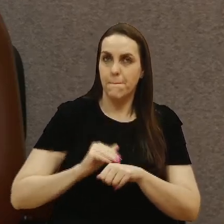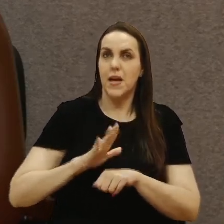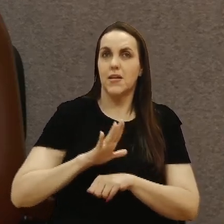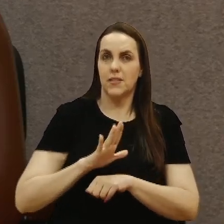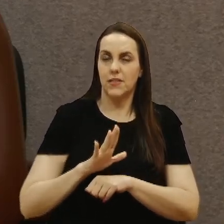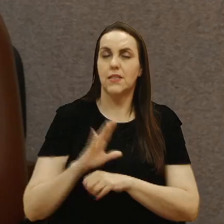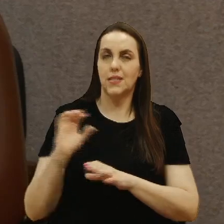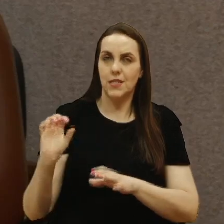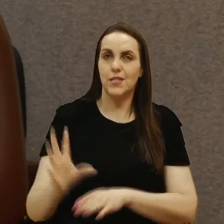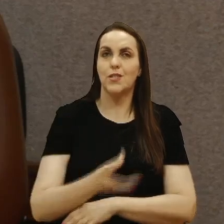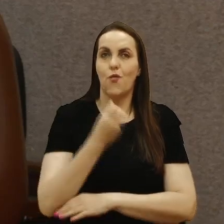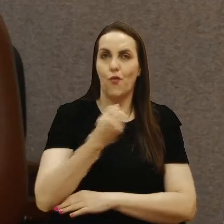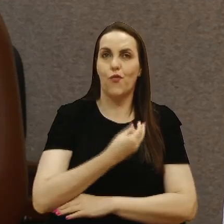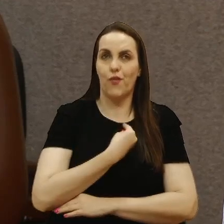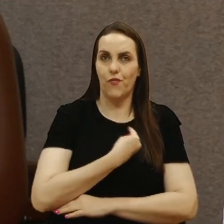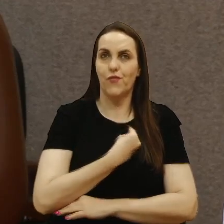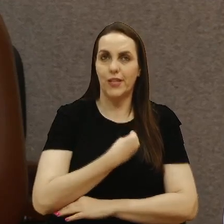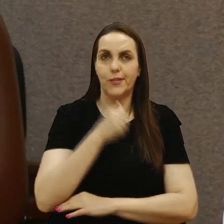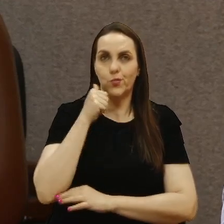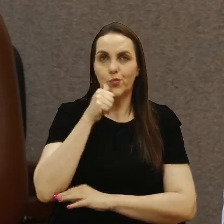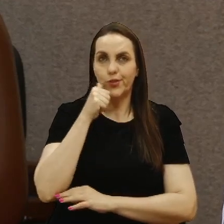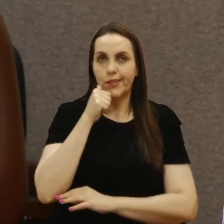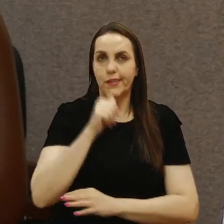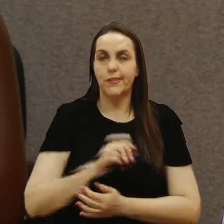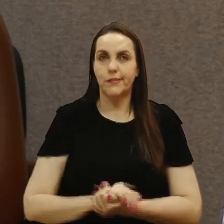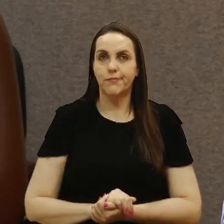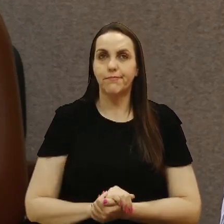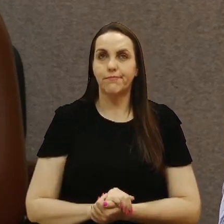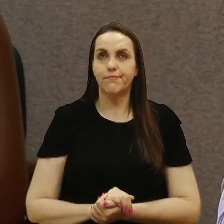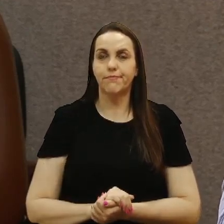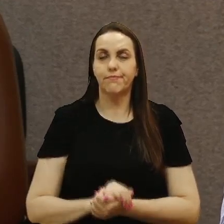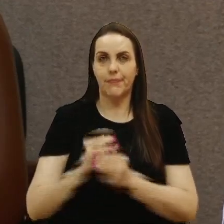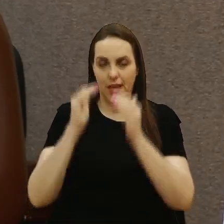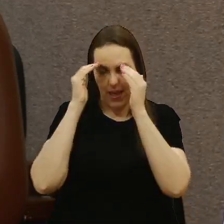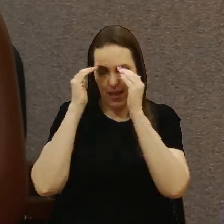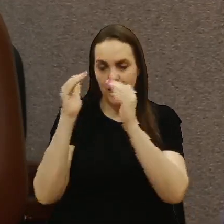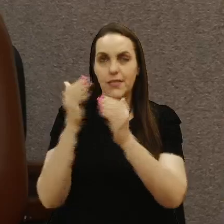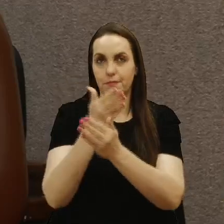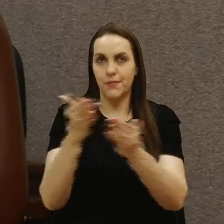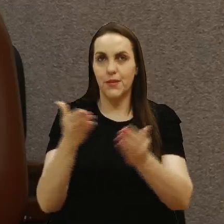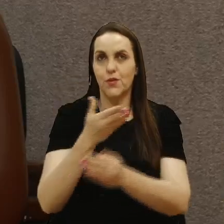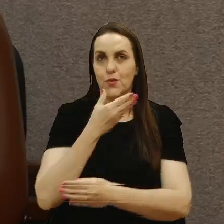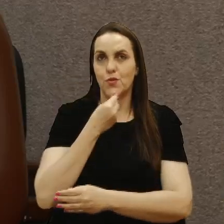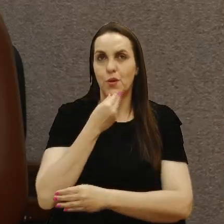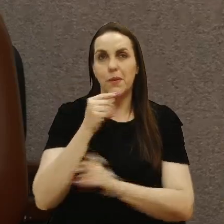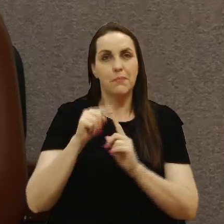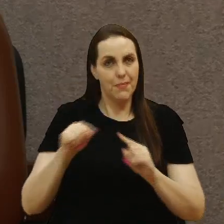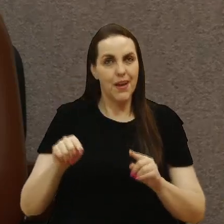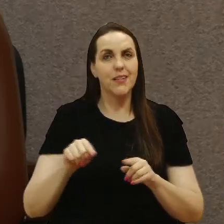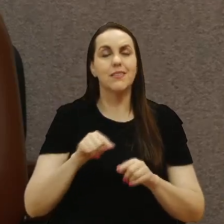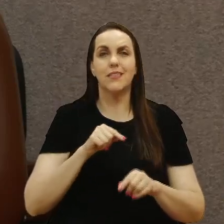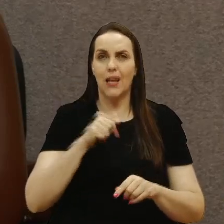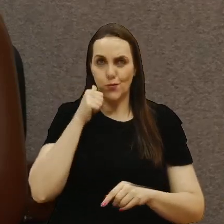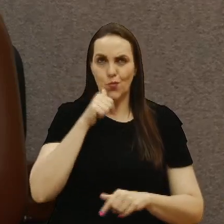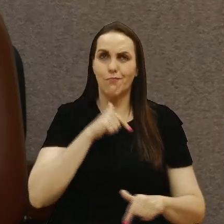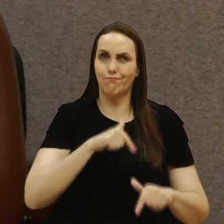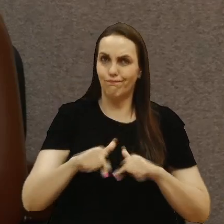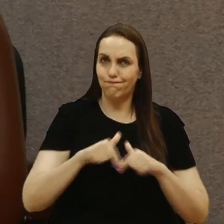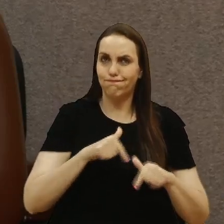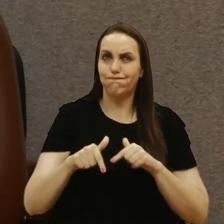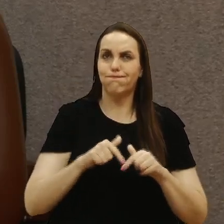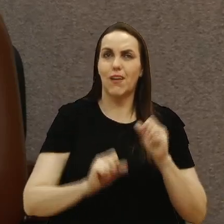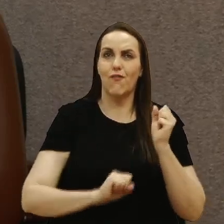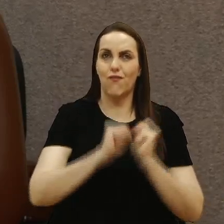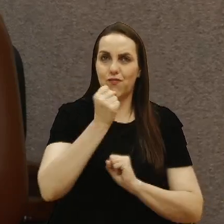são as mulheres que, com todo o respeito a nós homens, elas trabalham muito bem nas fábricas. Hoje há muitas